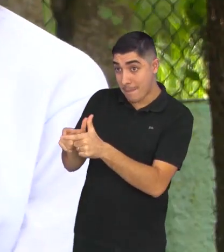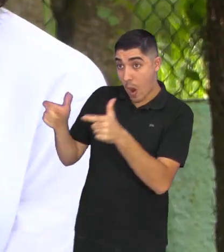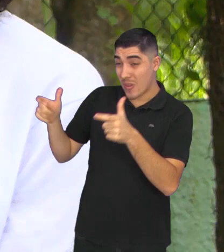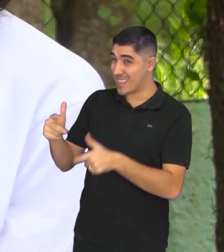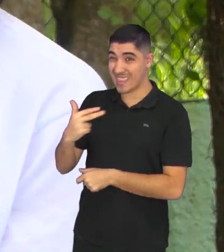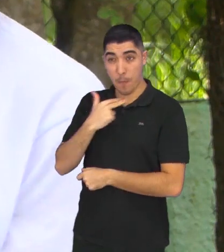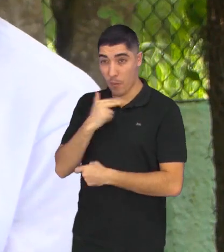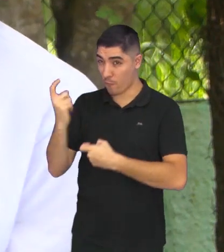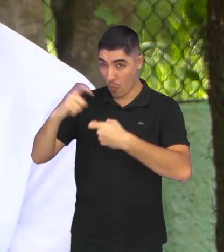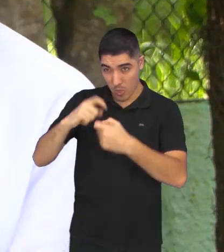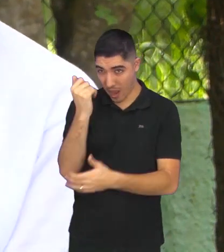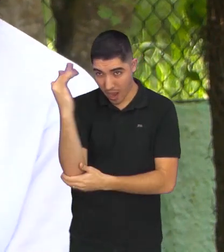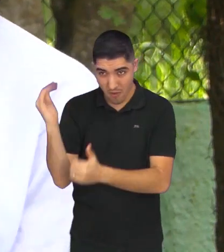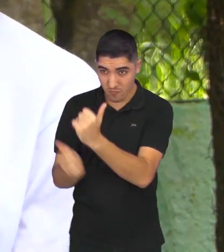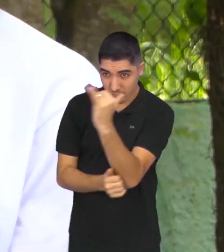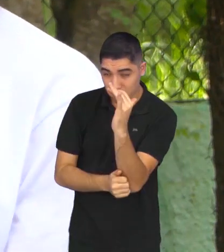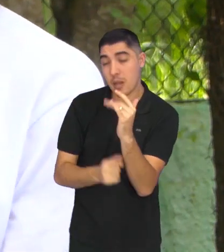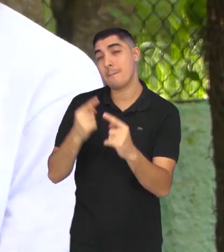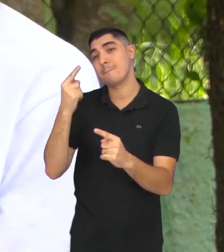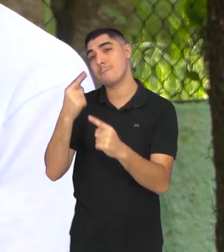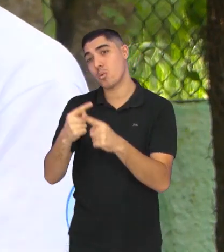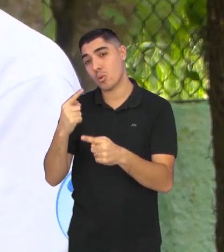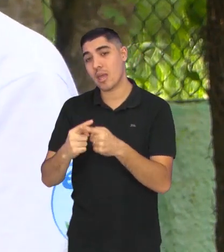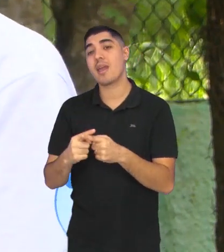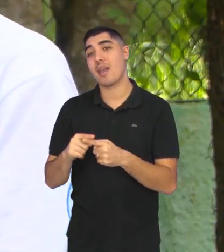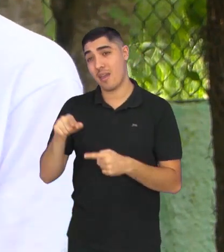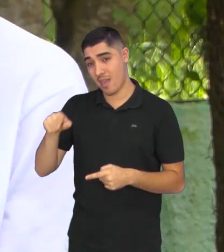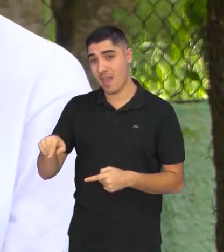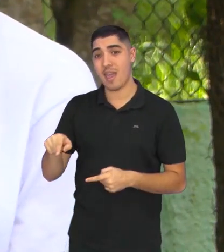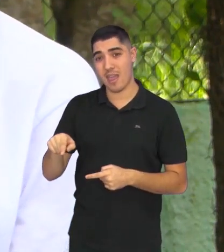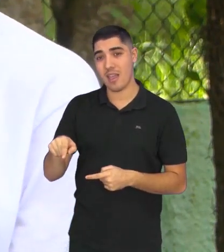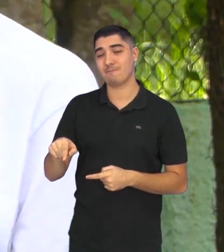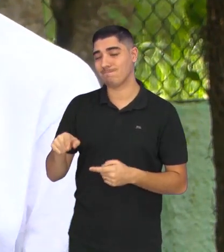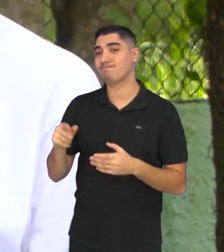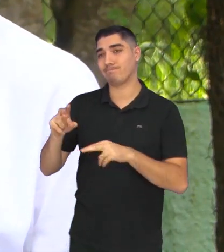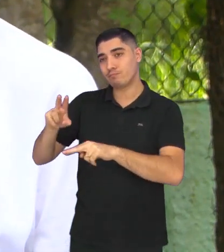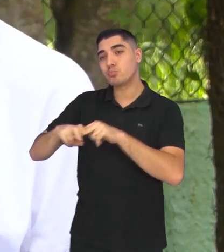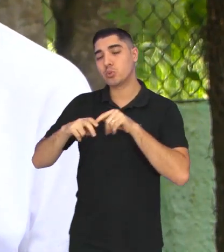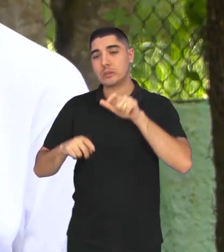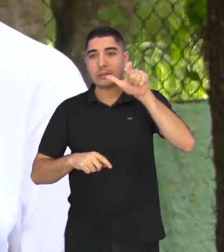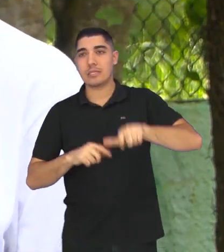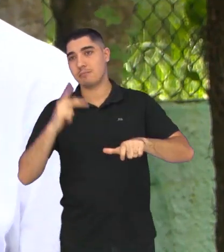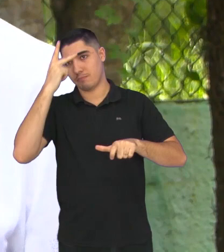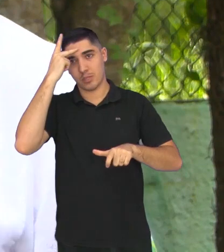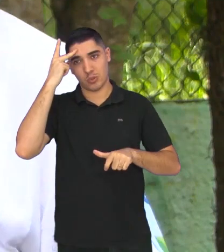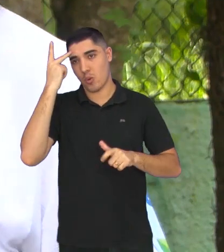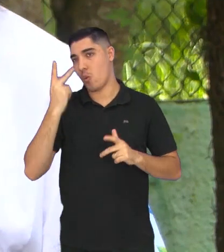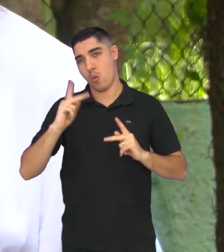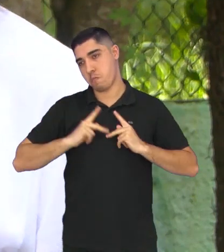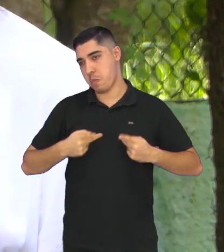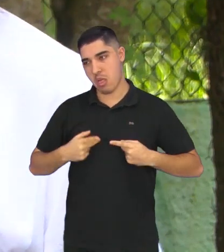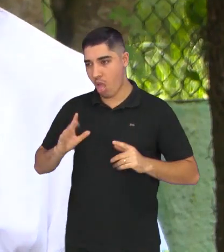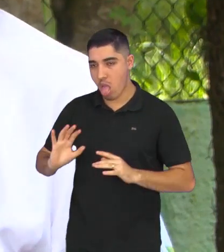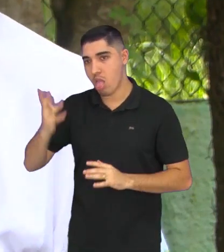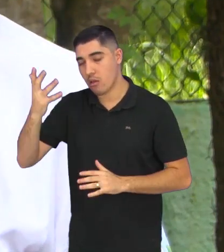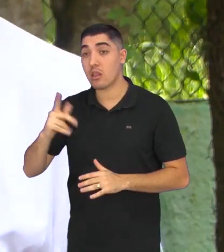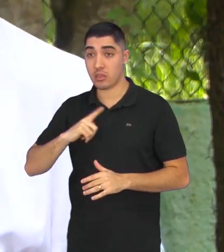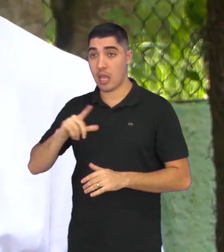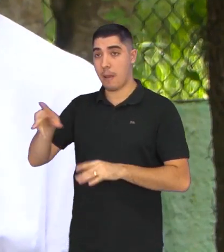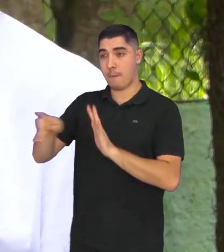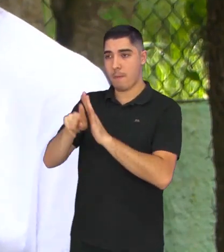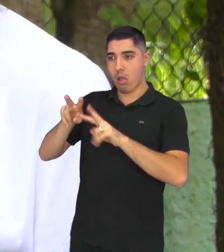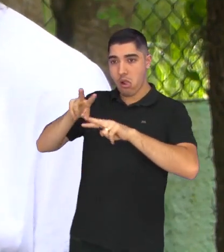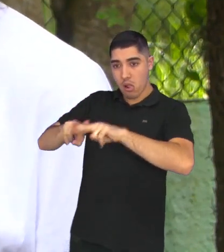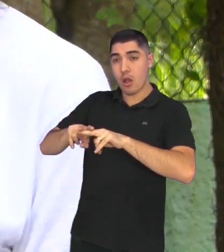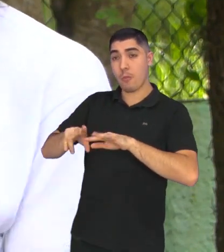dos que não podem voltar é por questões realmente de ação antrópica, né? Temos o veado catingueiro,